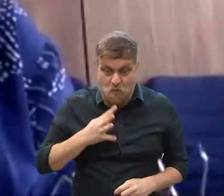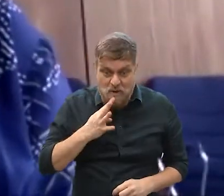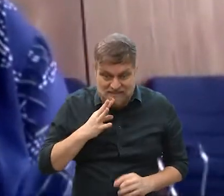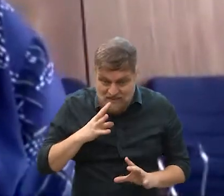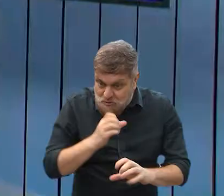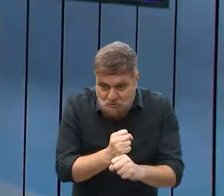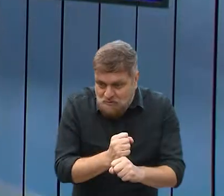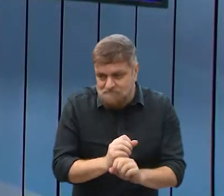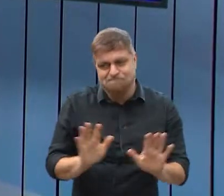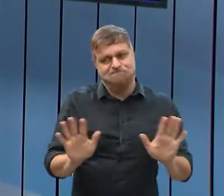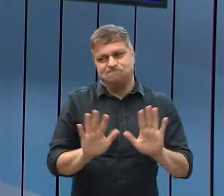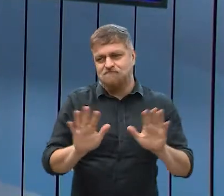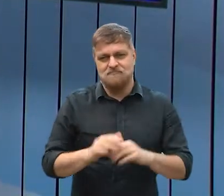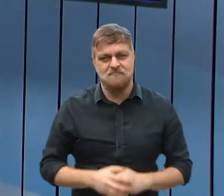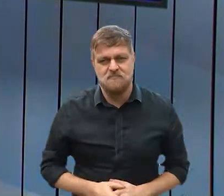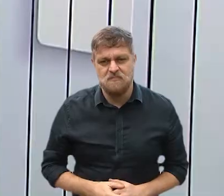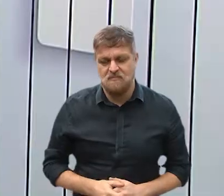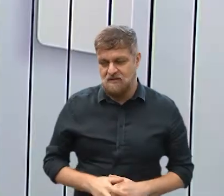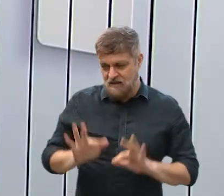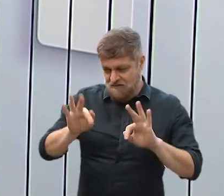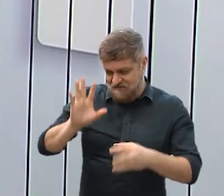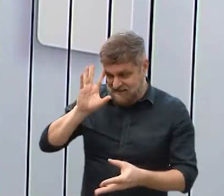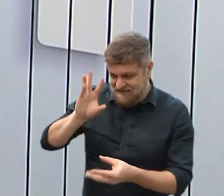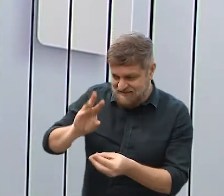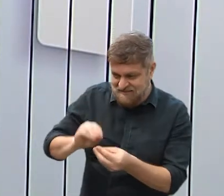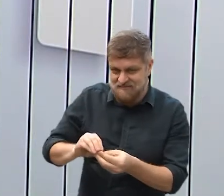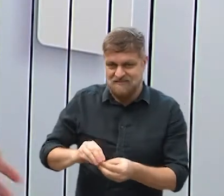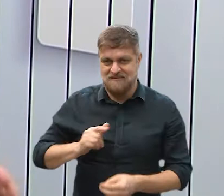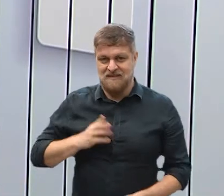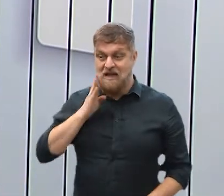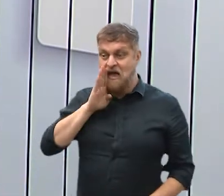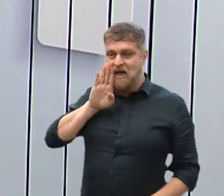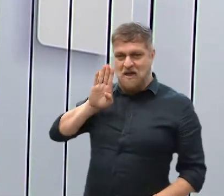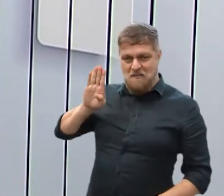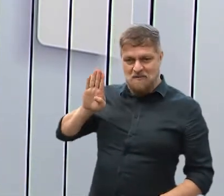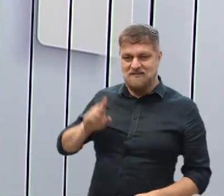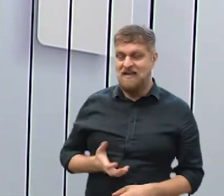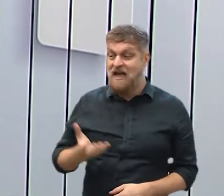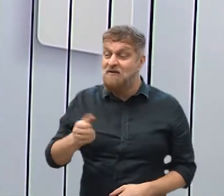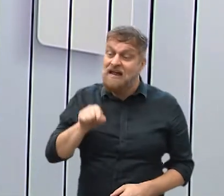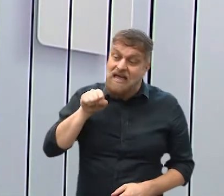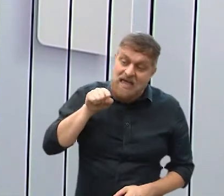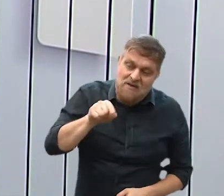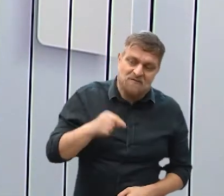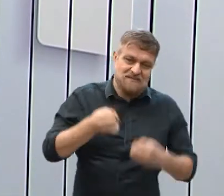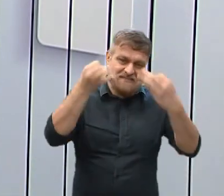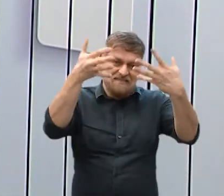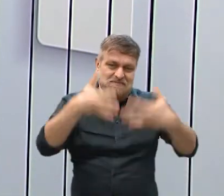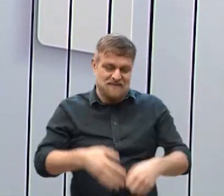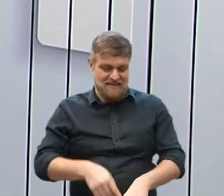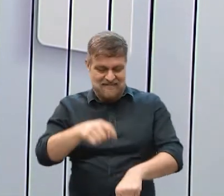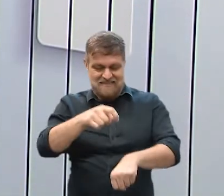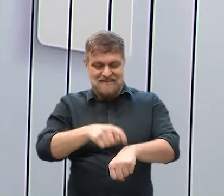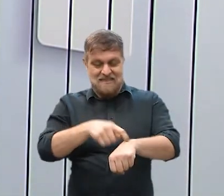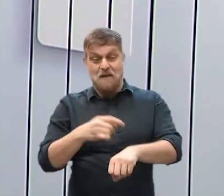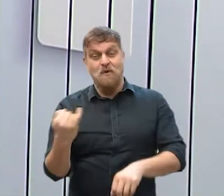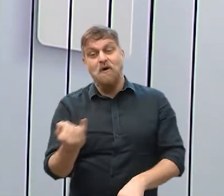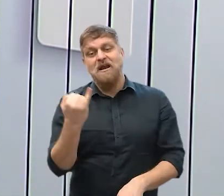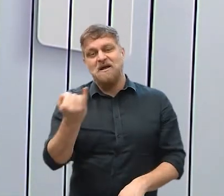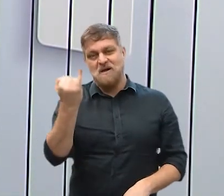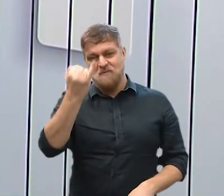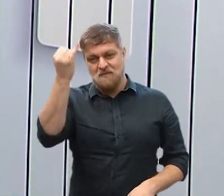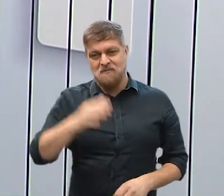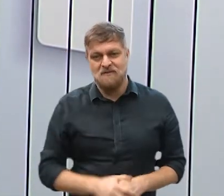domínio. Bom, e para a gente finalizar, né, conforme prometido aqui, eu queria que você falasse a respeito desse momento muito